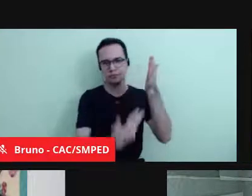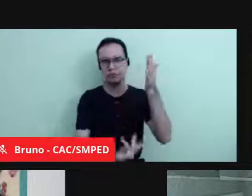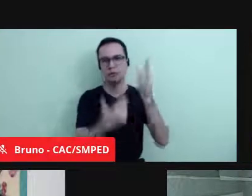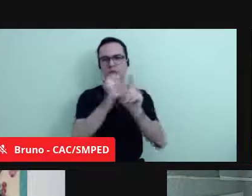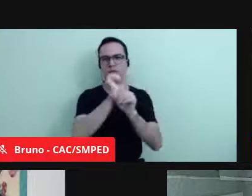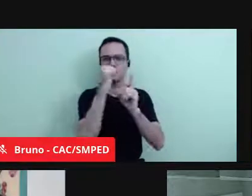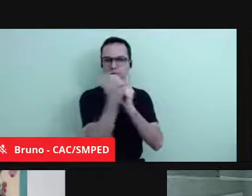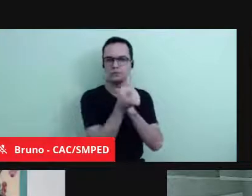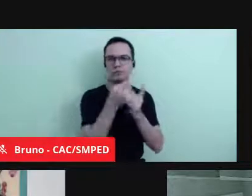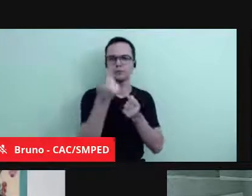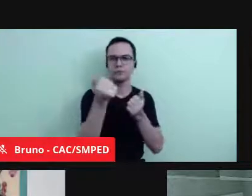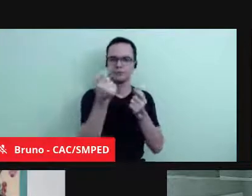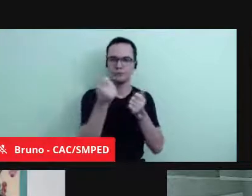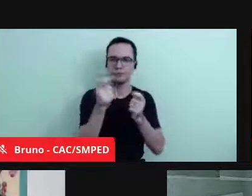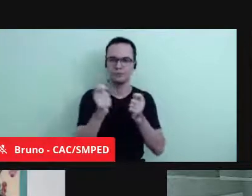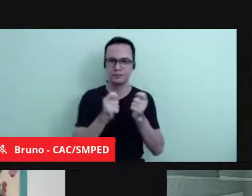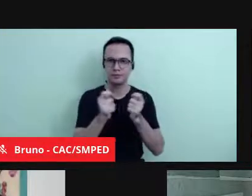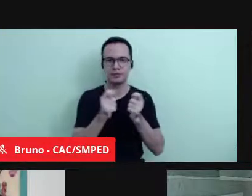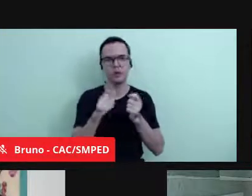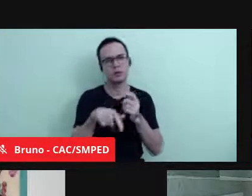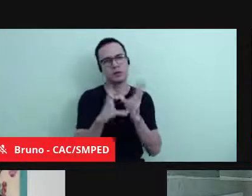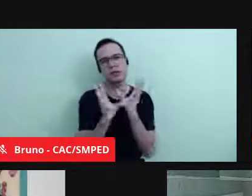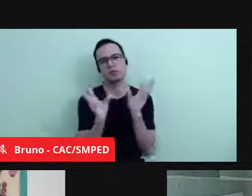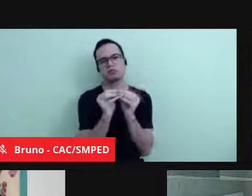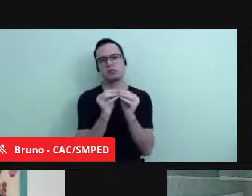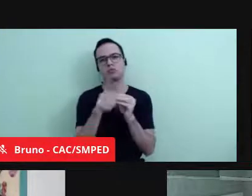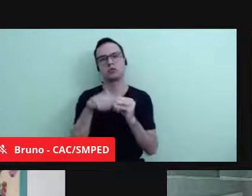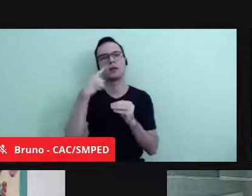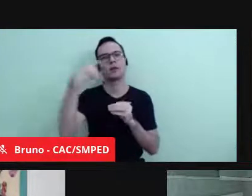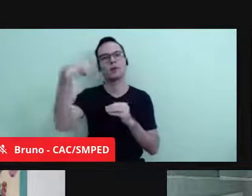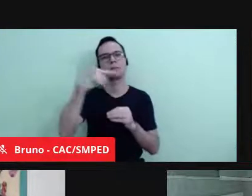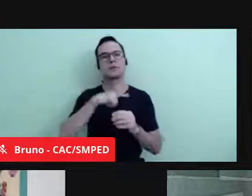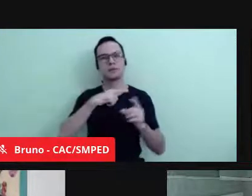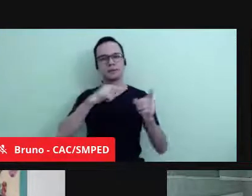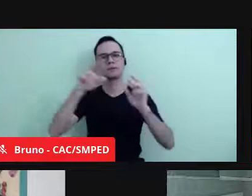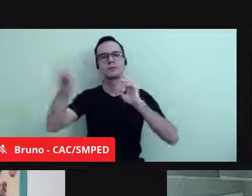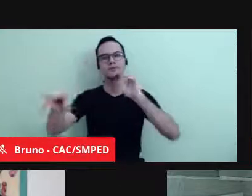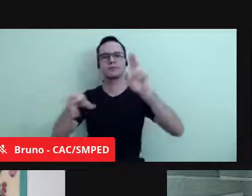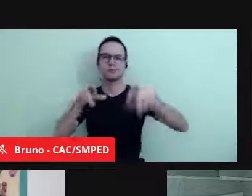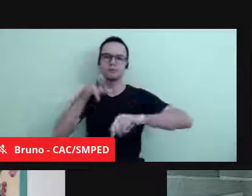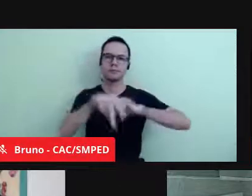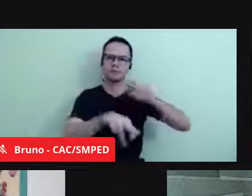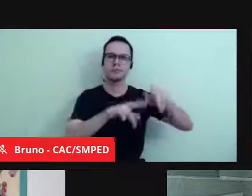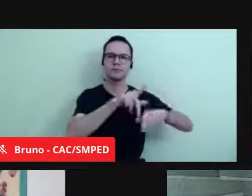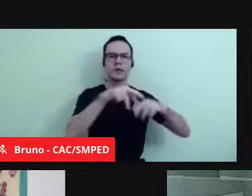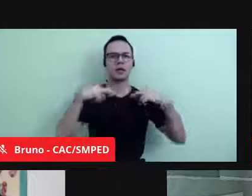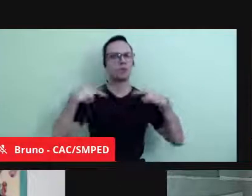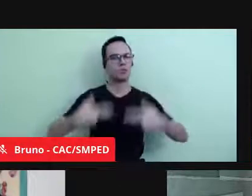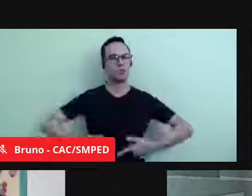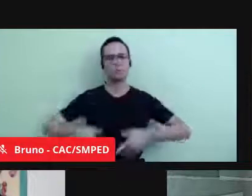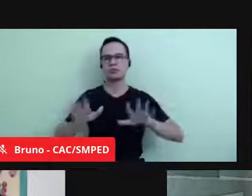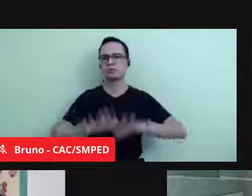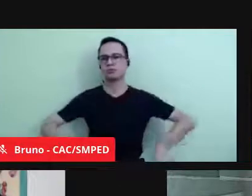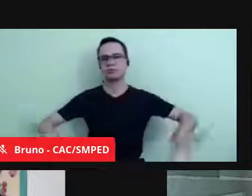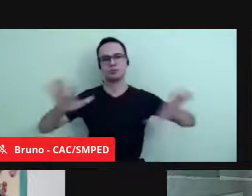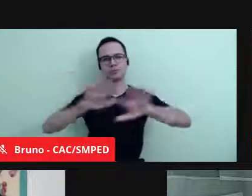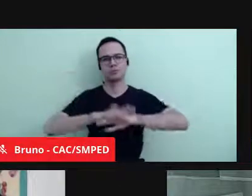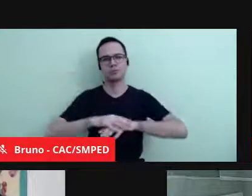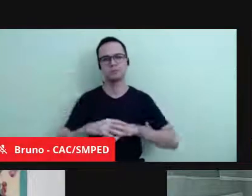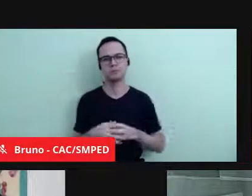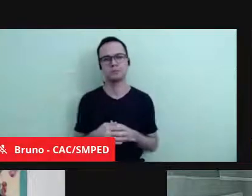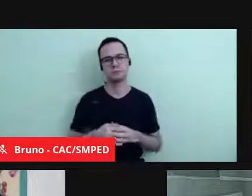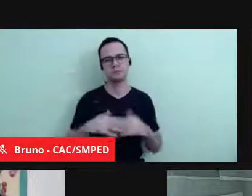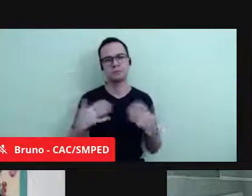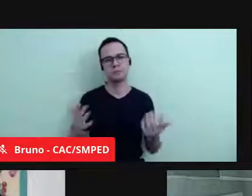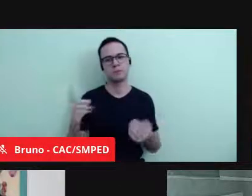sociais, econômicos, resumindo, que a gente lembre que existe diversidade humana em todos os espaços. E se